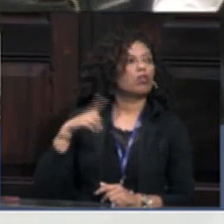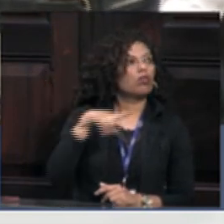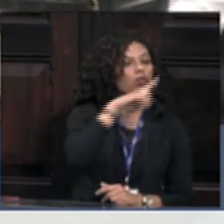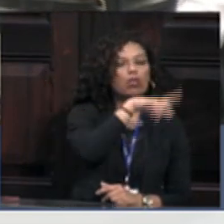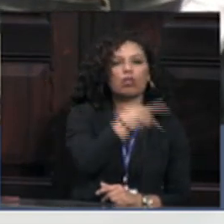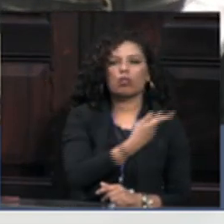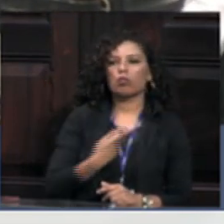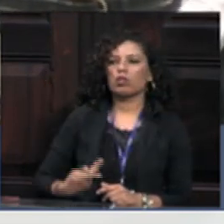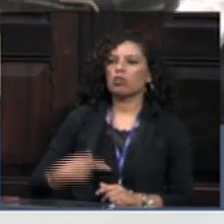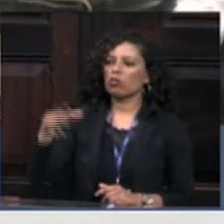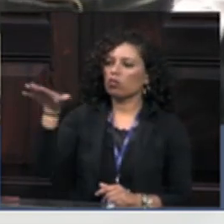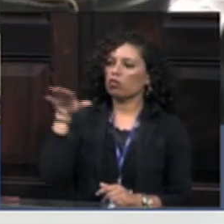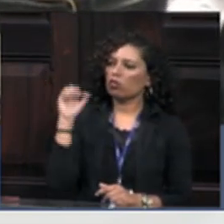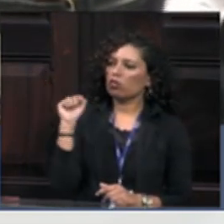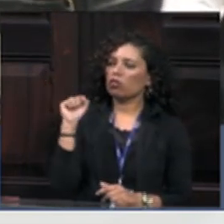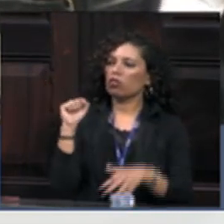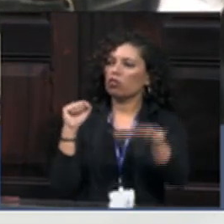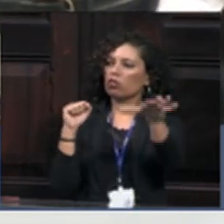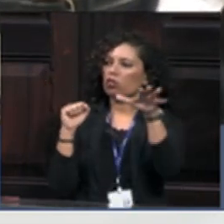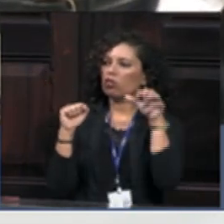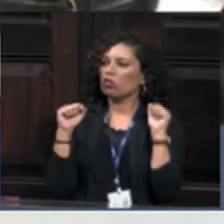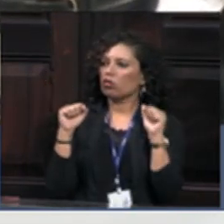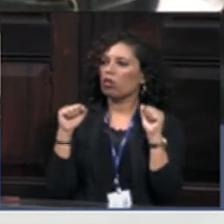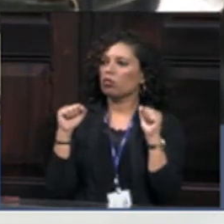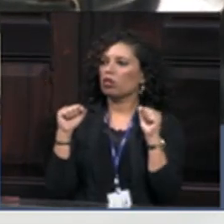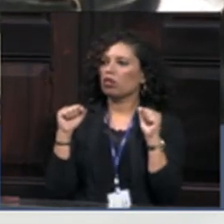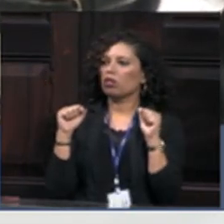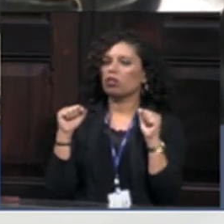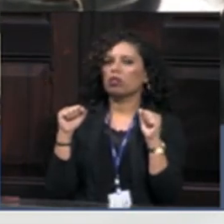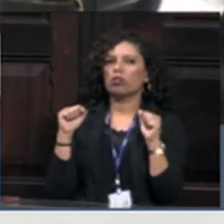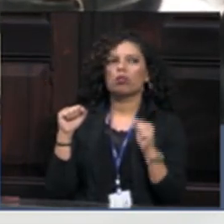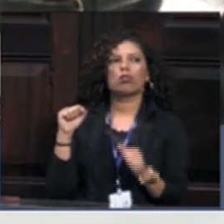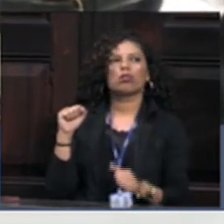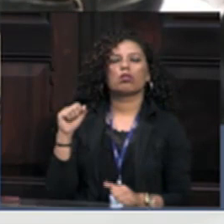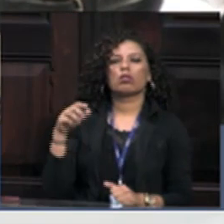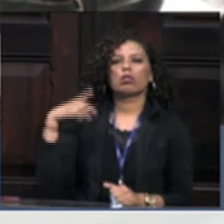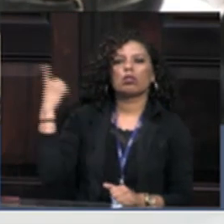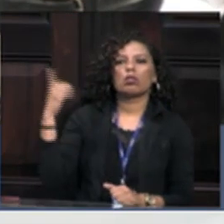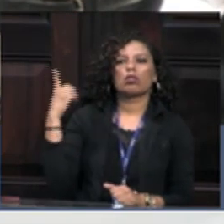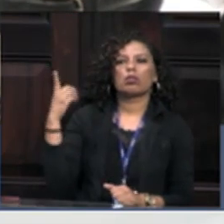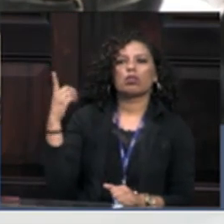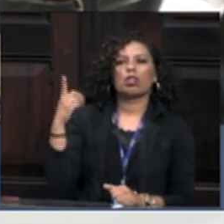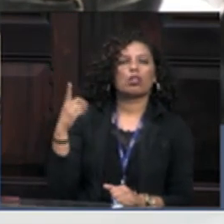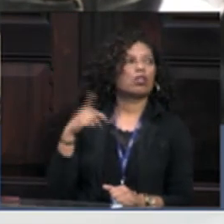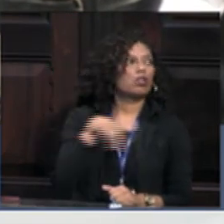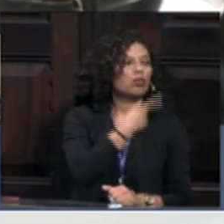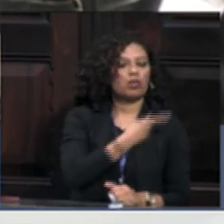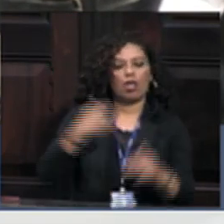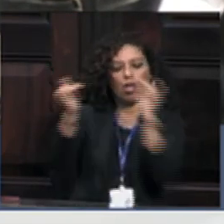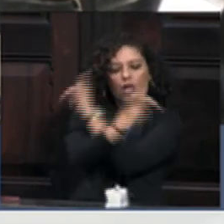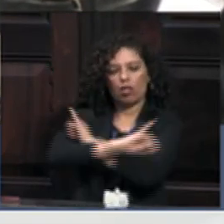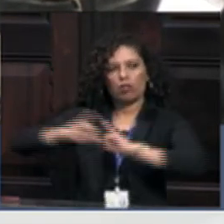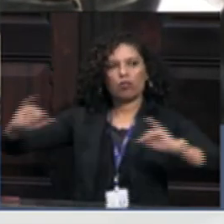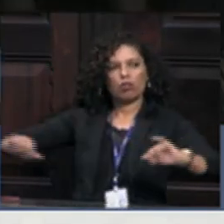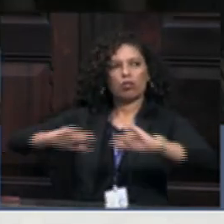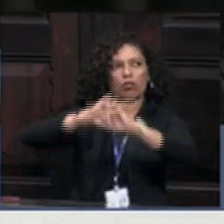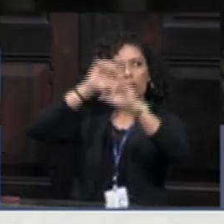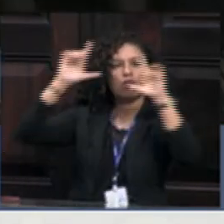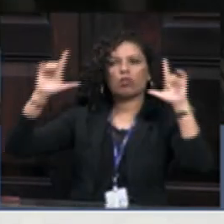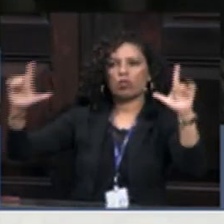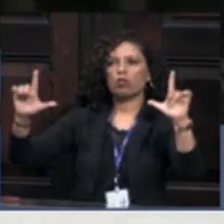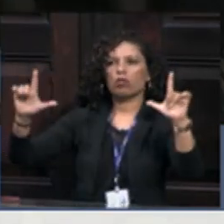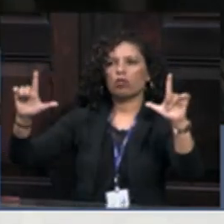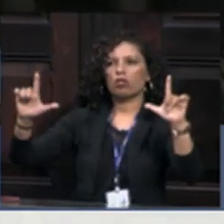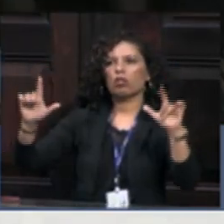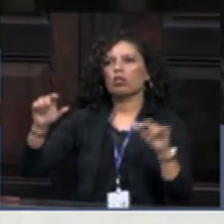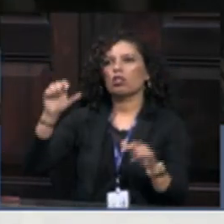Valdec Carneiro, o Anderson Nogueira e deputado Zito. A presidência proclama o resultado. Votaram